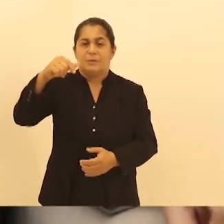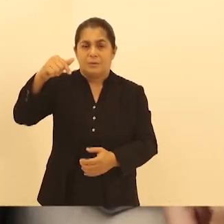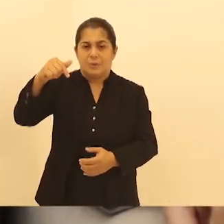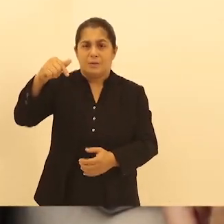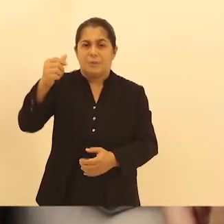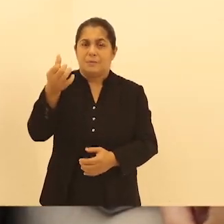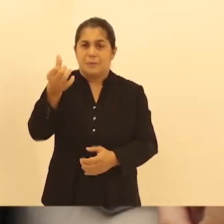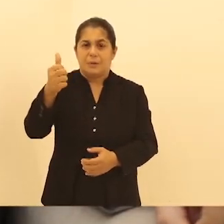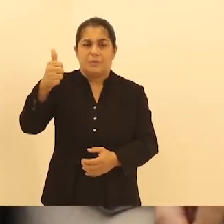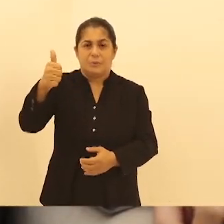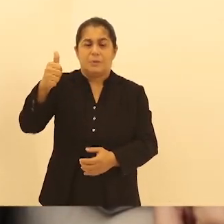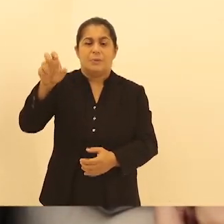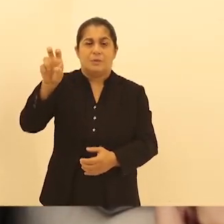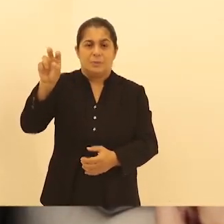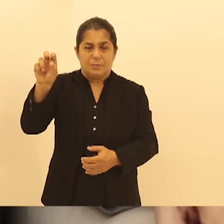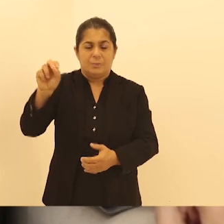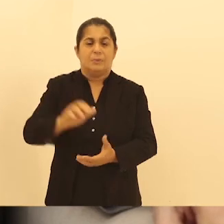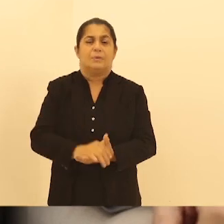011